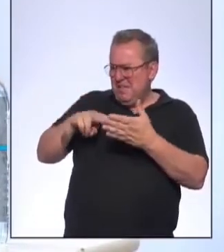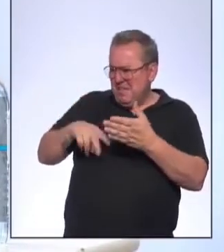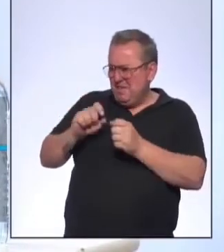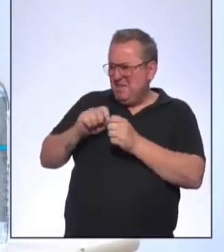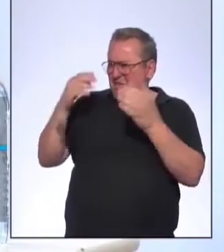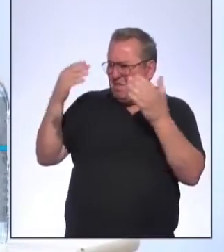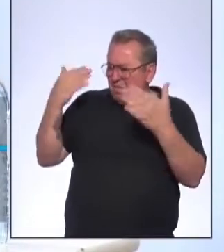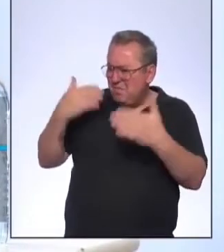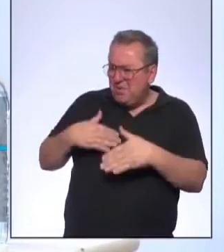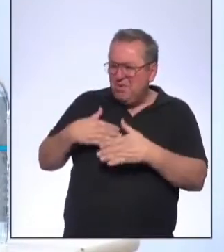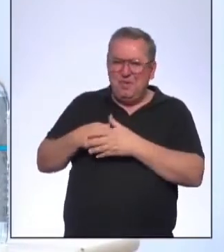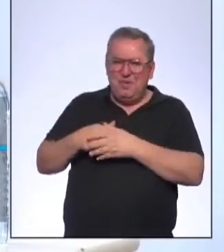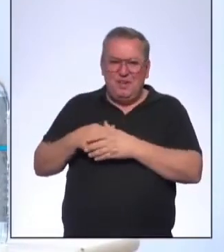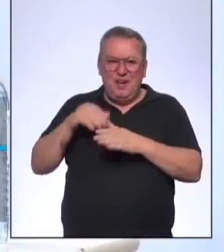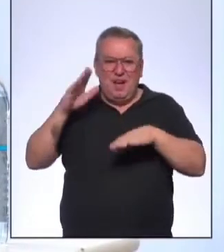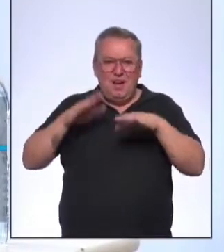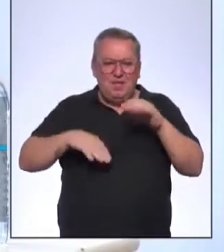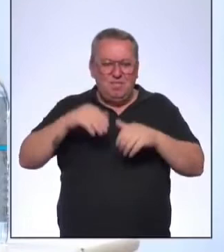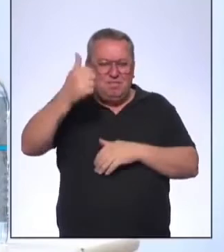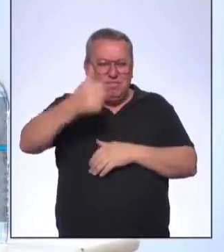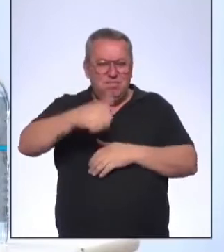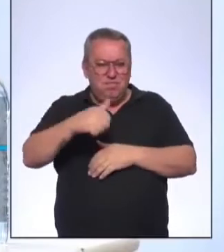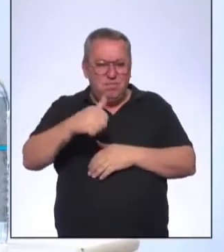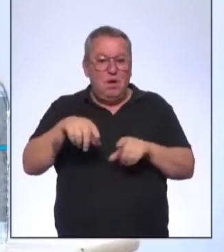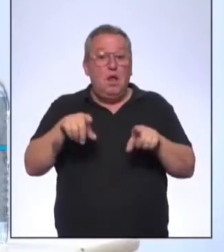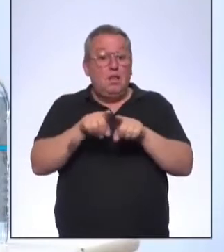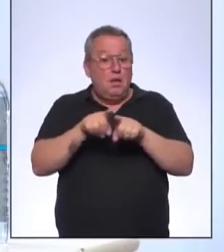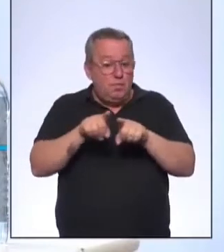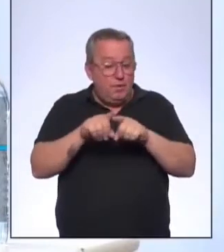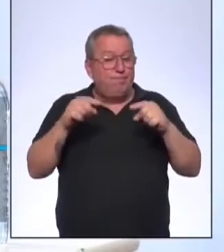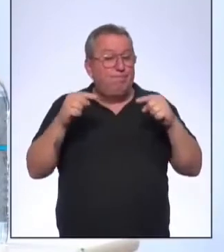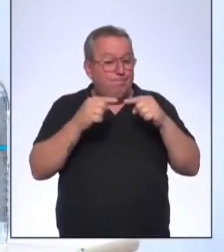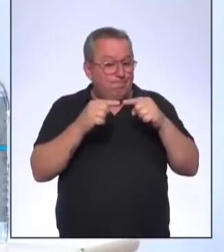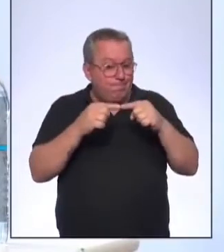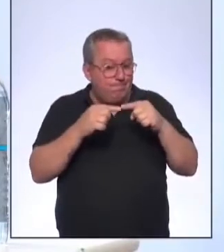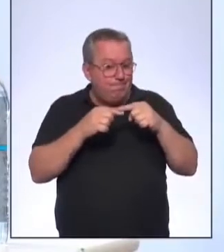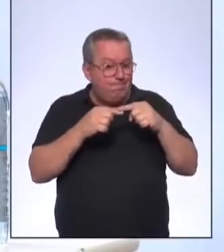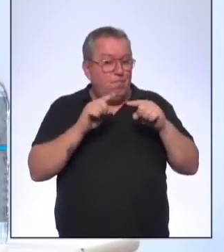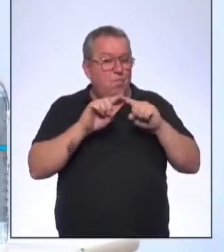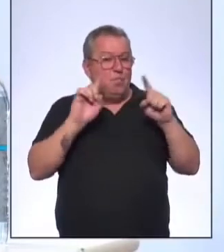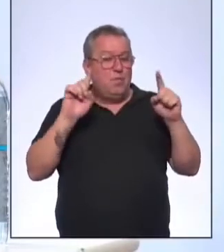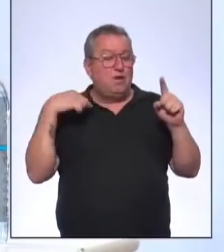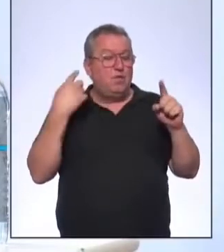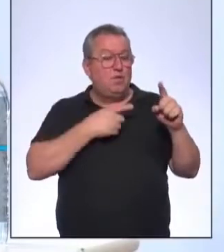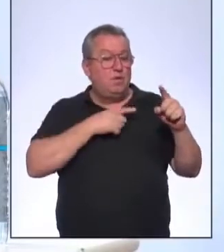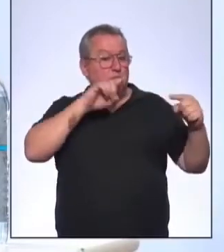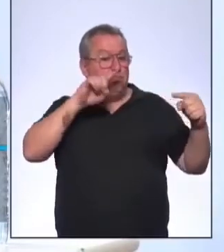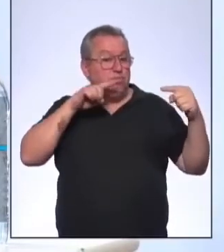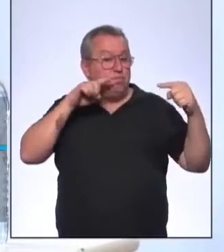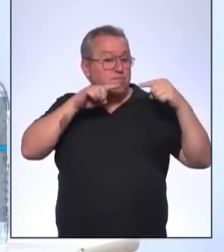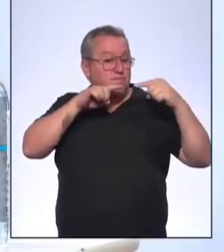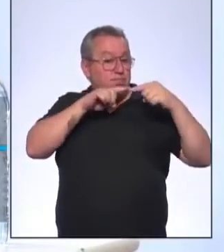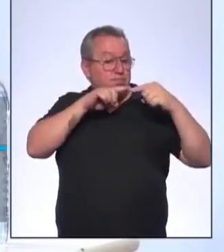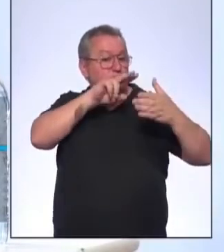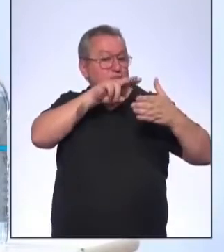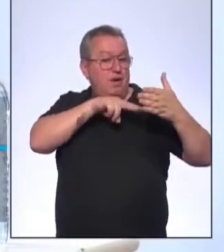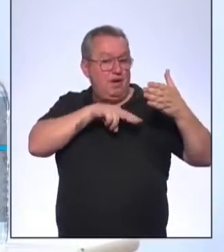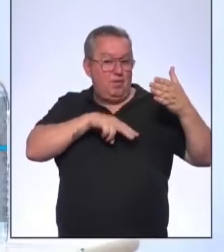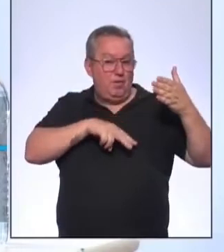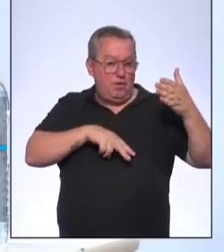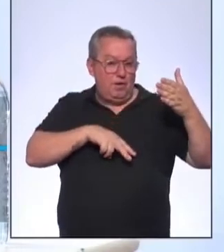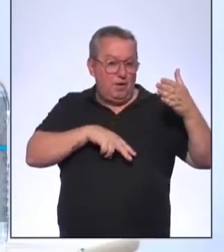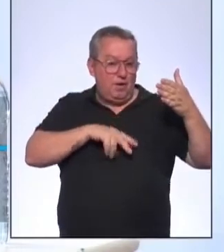para fazer prova para fazer né uma verificação de leitura também faz parte mas nós temos objetivos diferentes de leitura